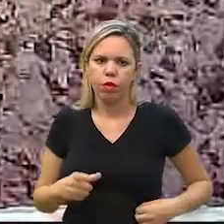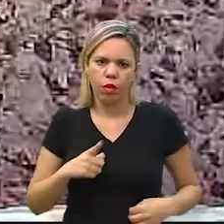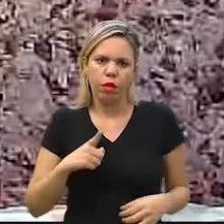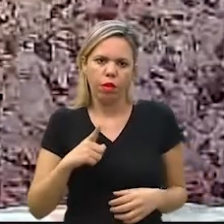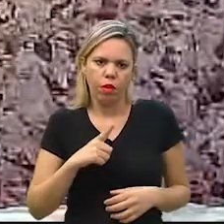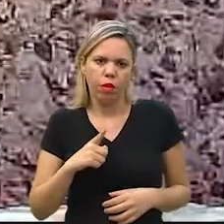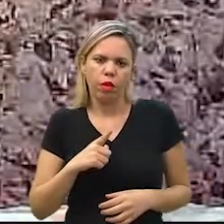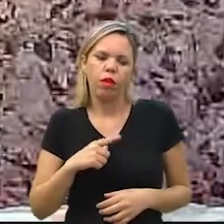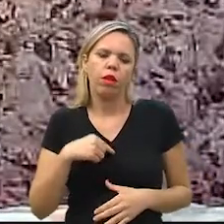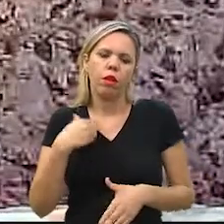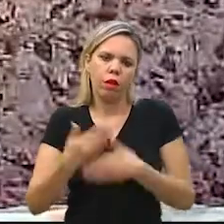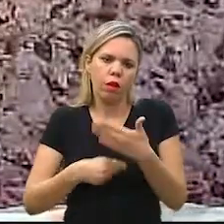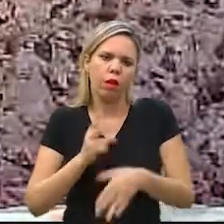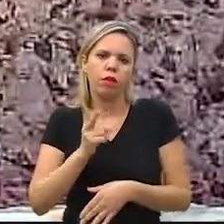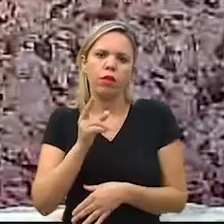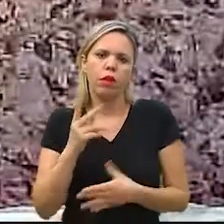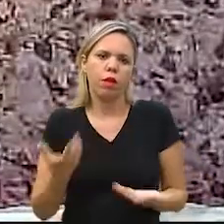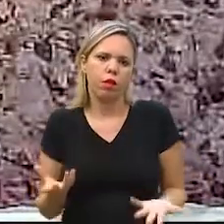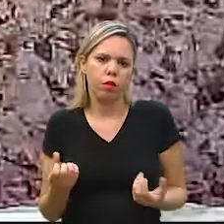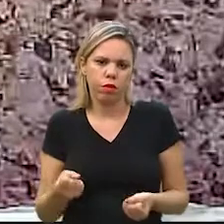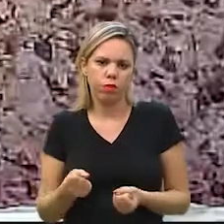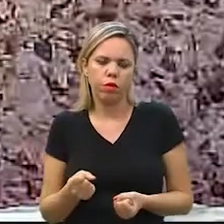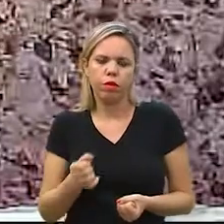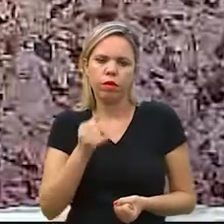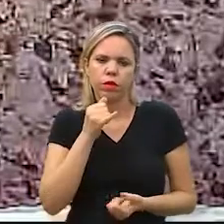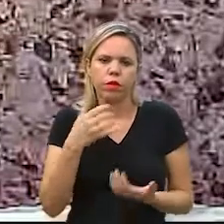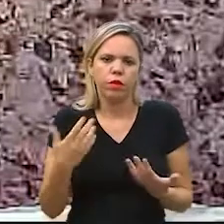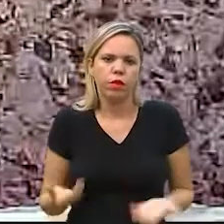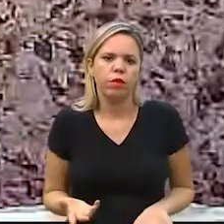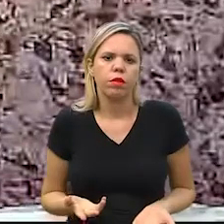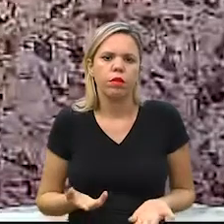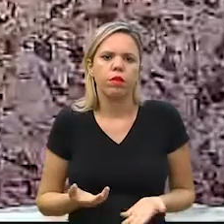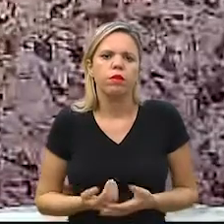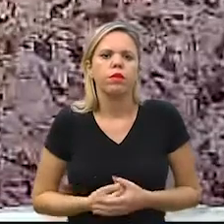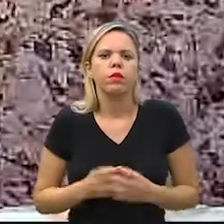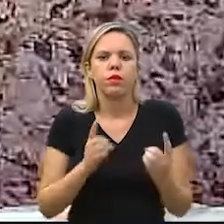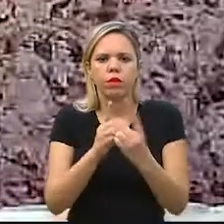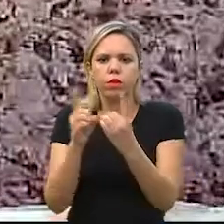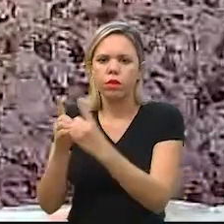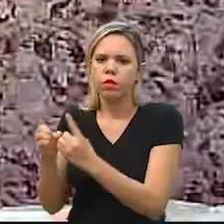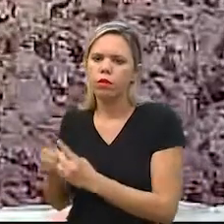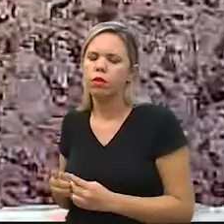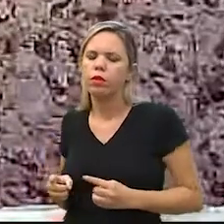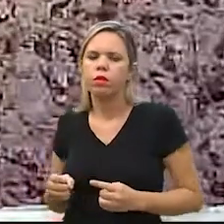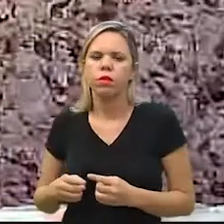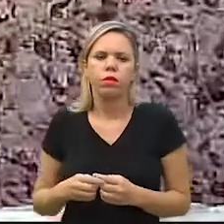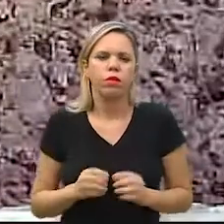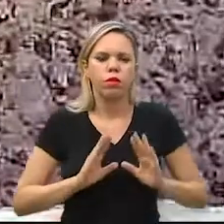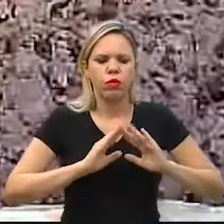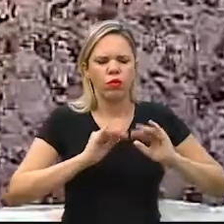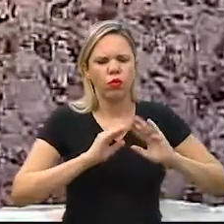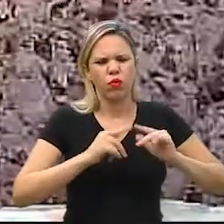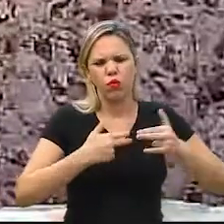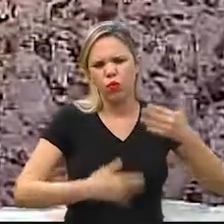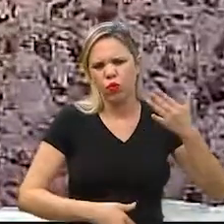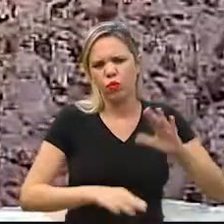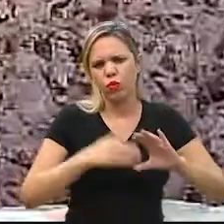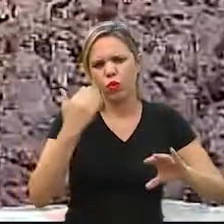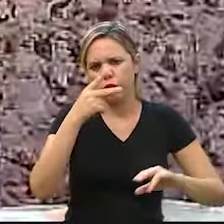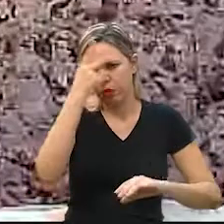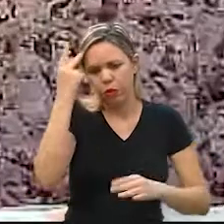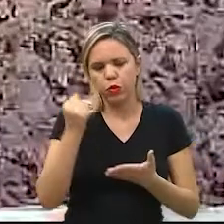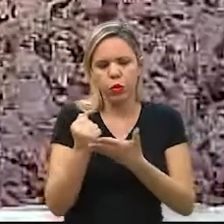abordados diuturnamente com solicitações de atendimento, com demandas, né, para